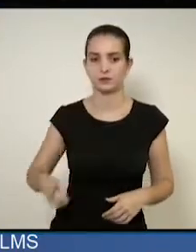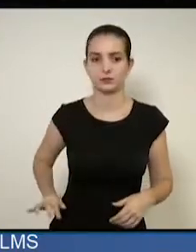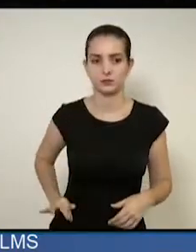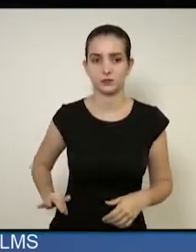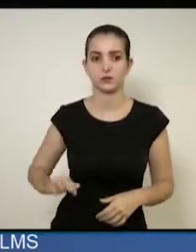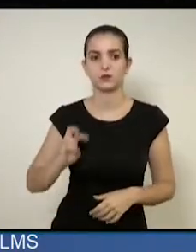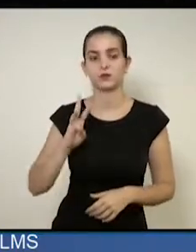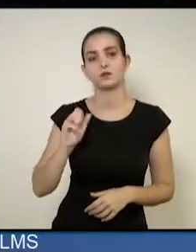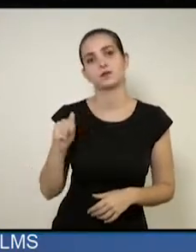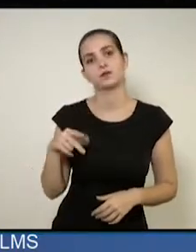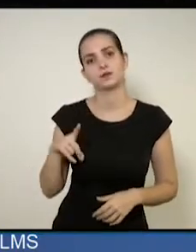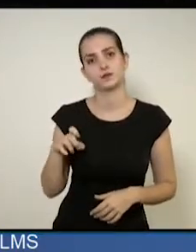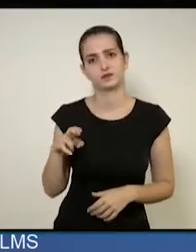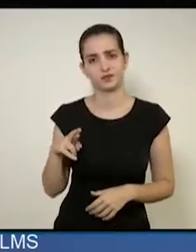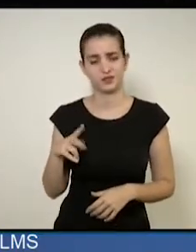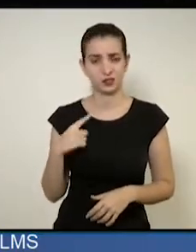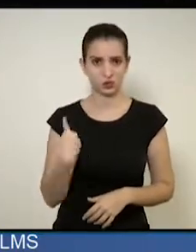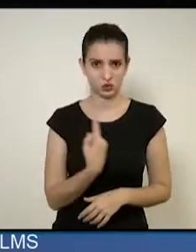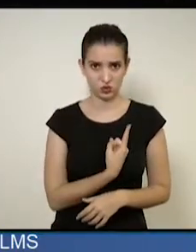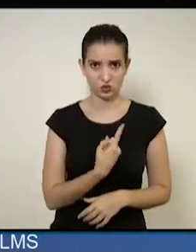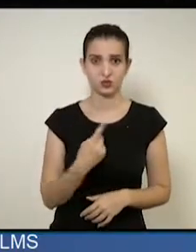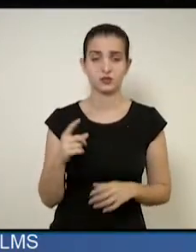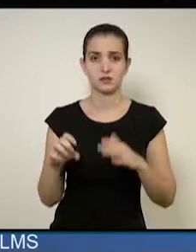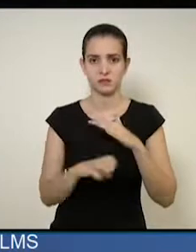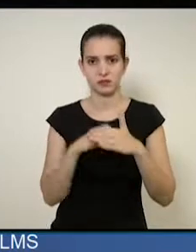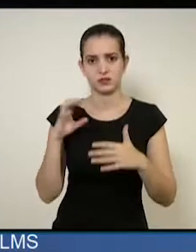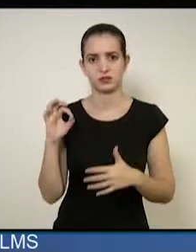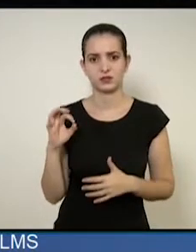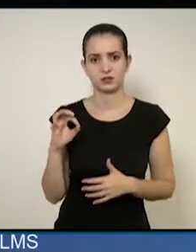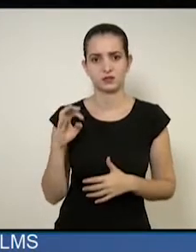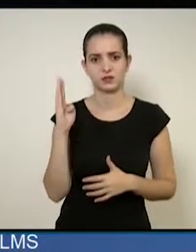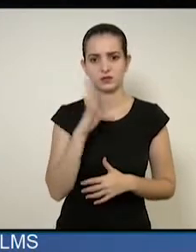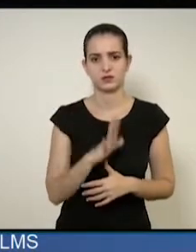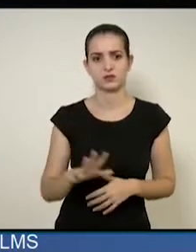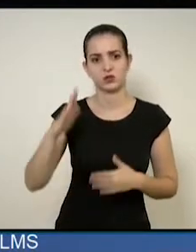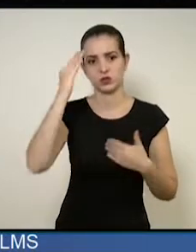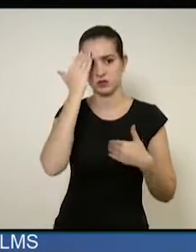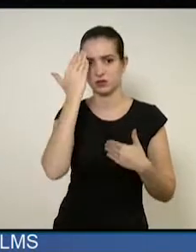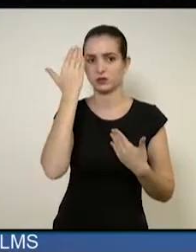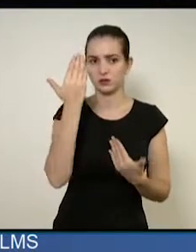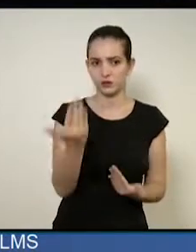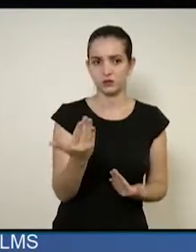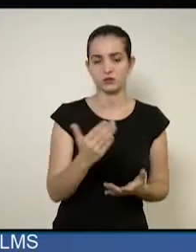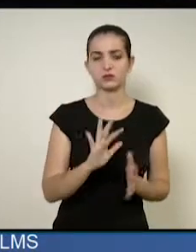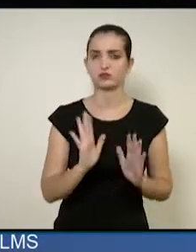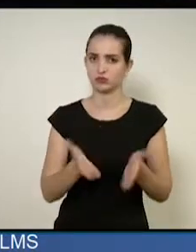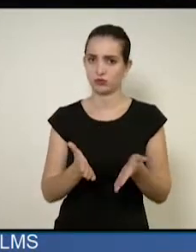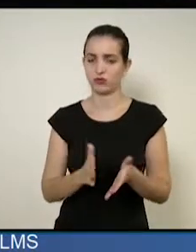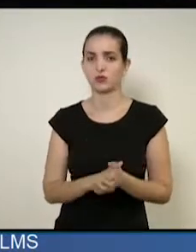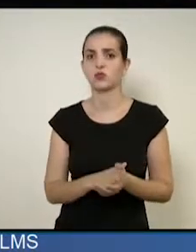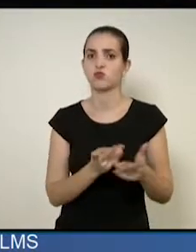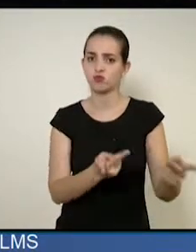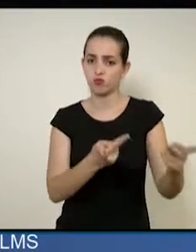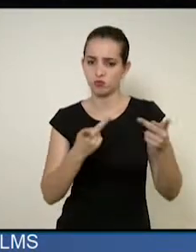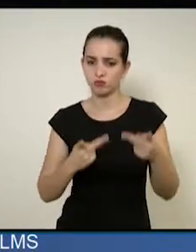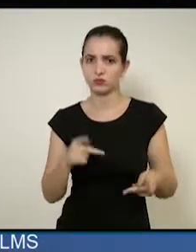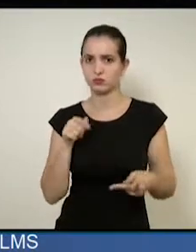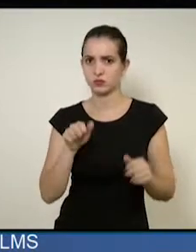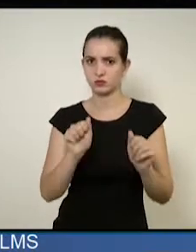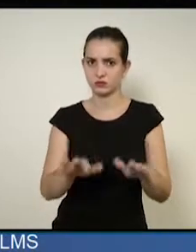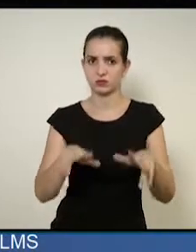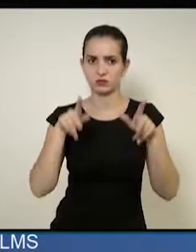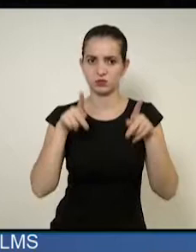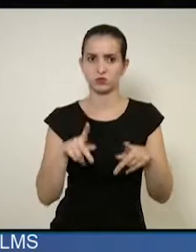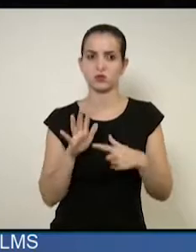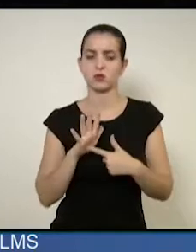também junto. Nós, da Claro Brasil, agradecemos de antemão o convite para essa audiência pública,